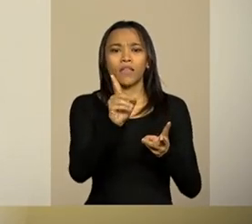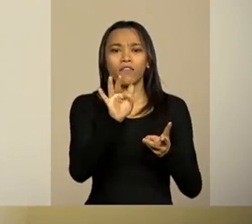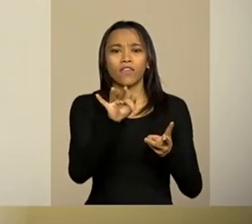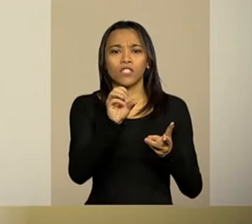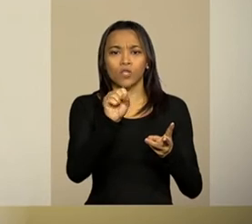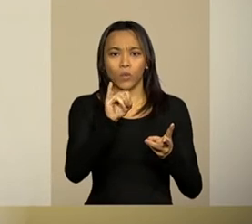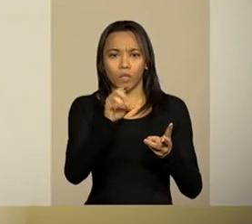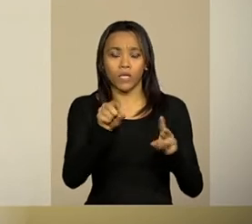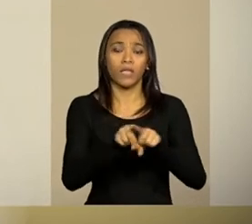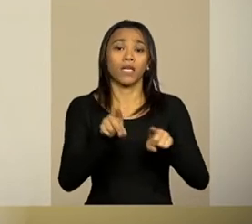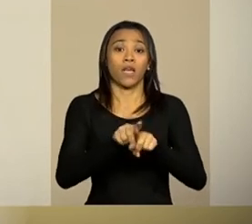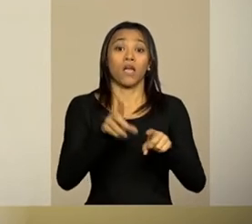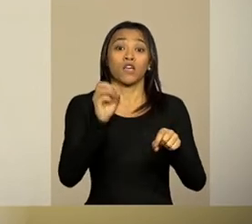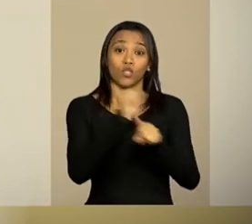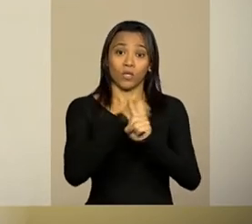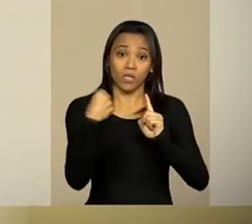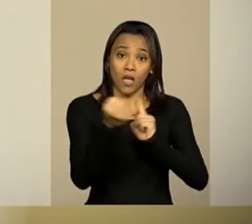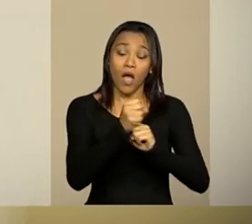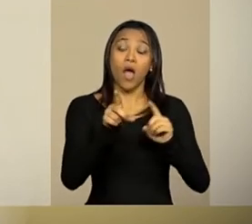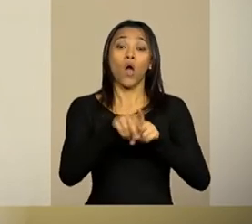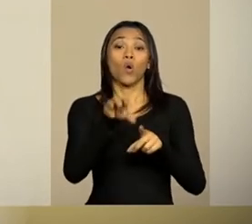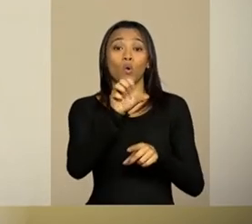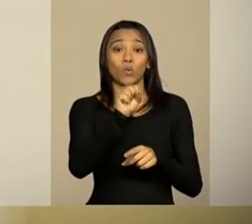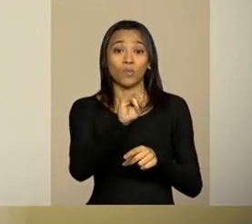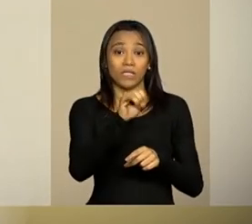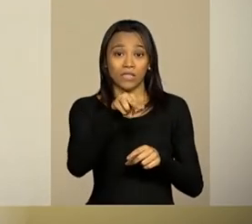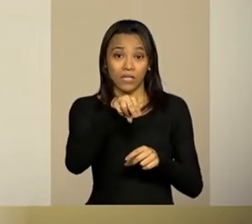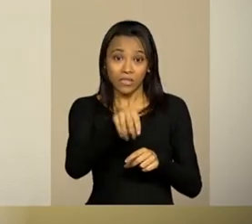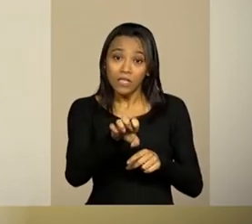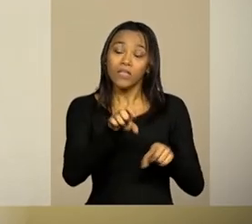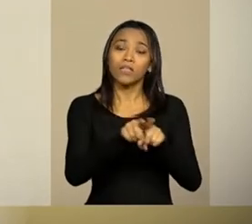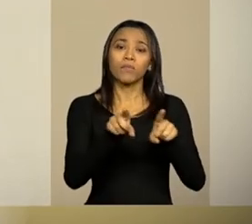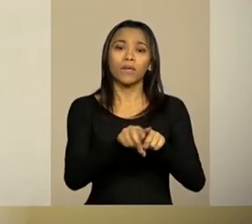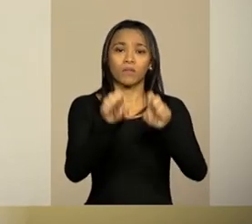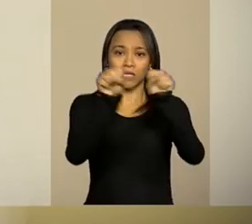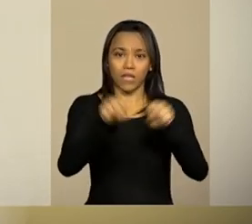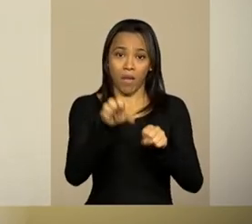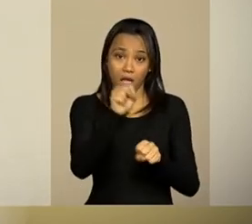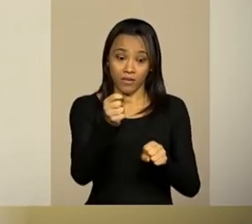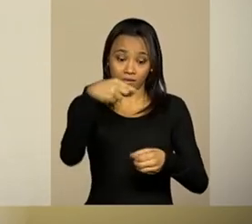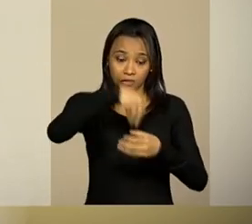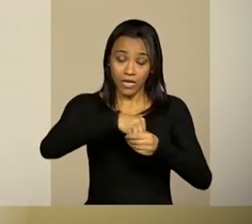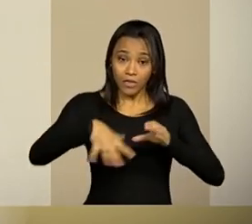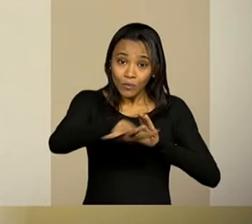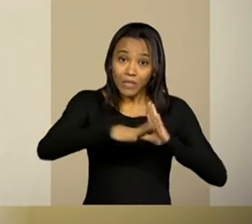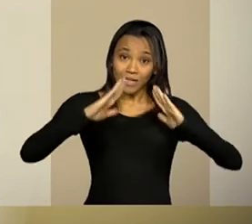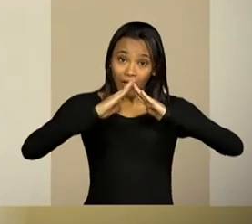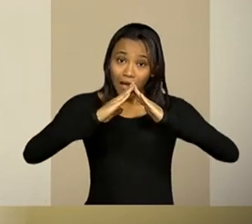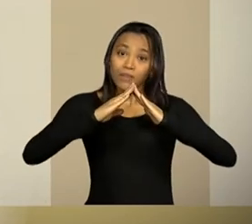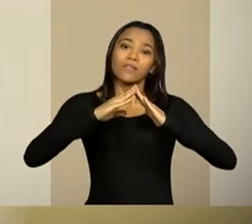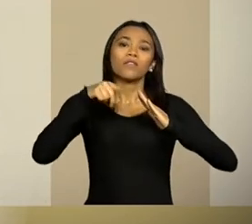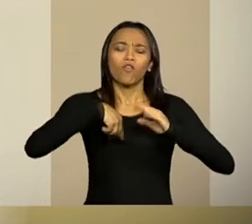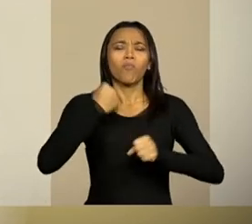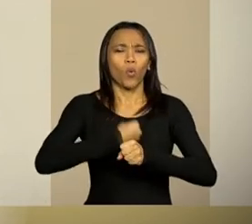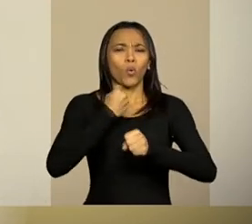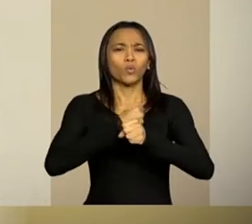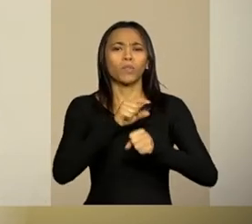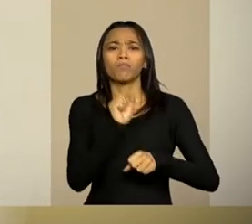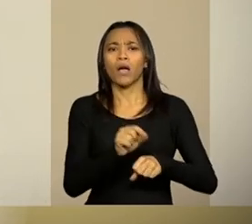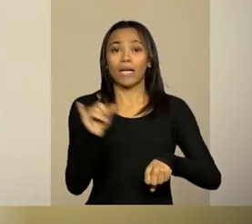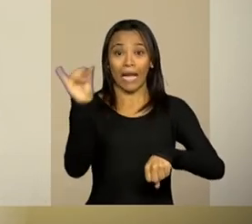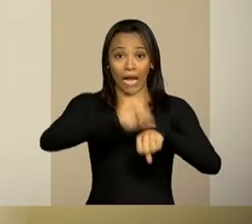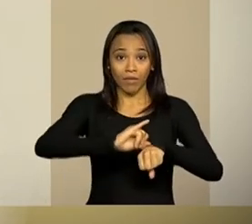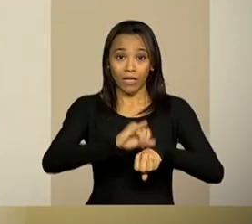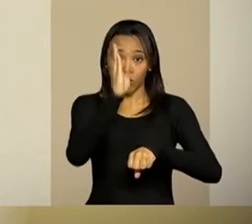Assistência Social o cine e o sistema S nós vamos construir uma casa da mulher brasileira Luciano em